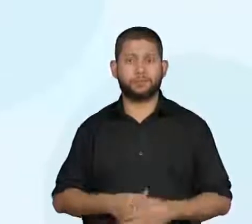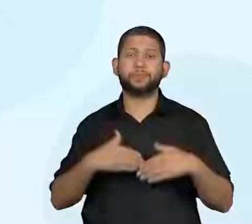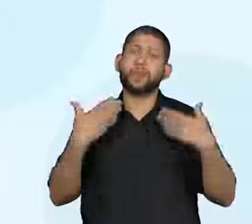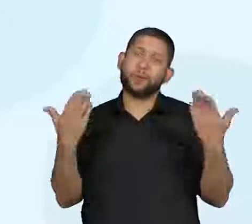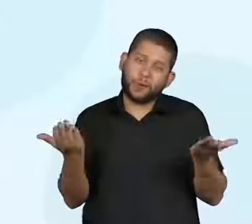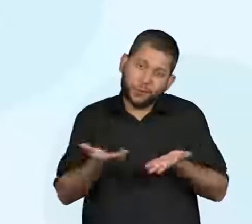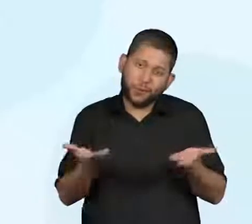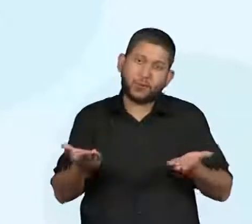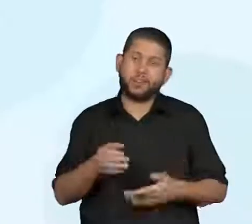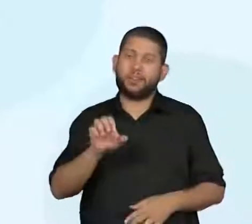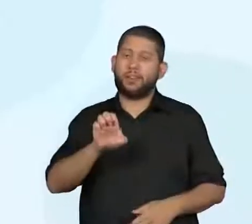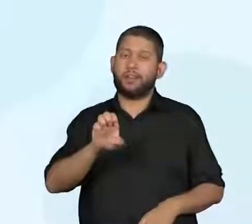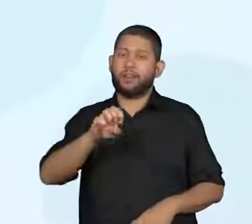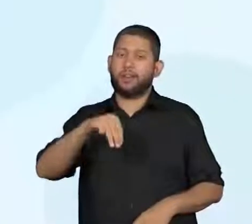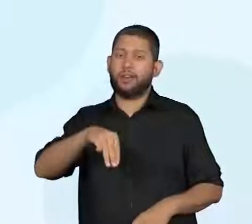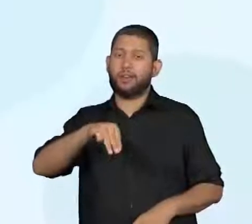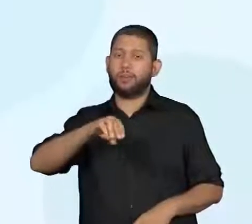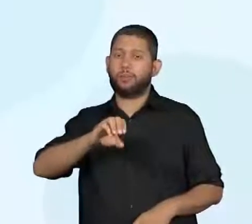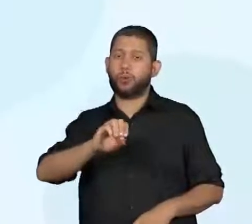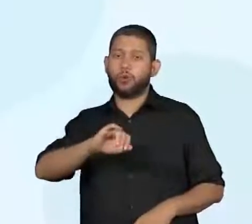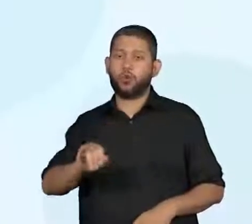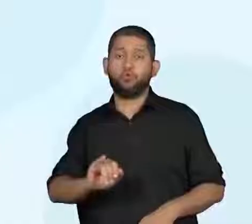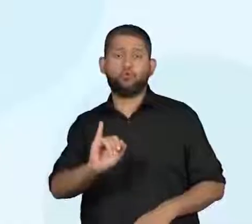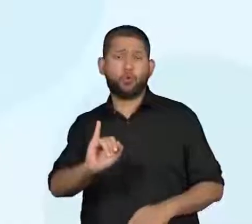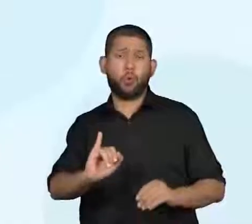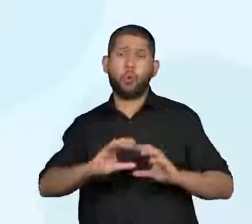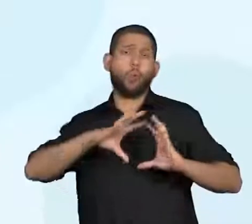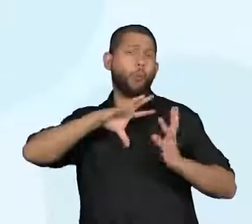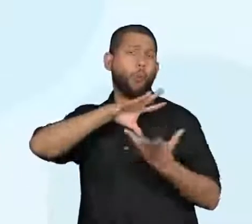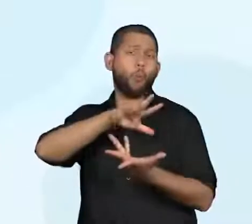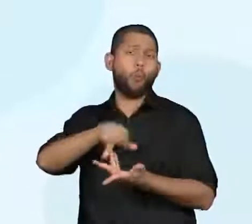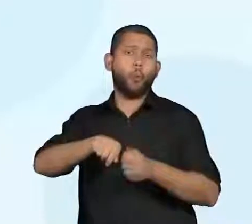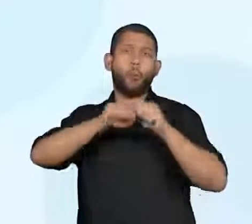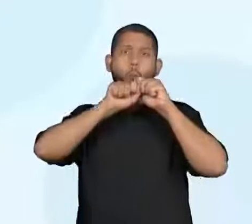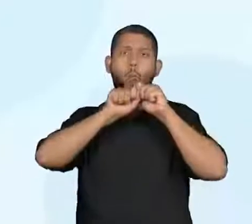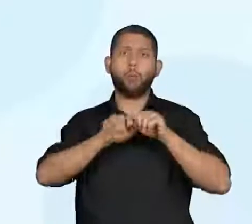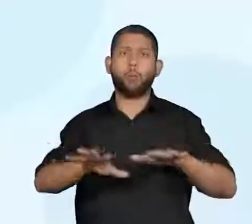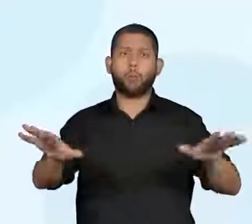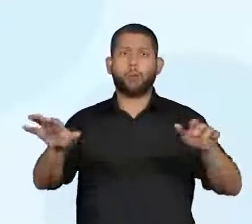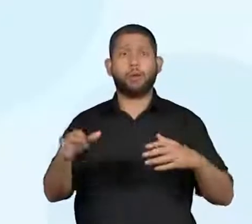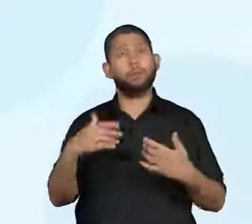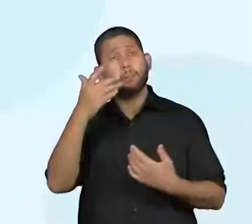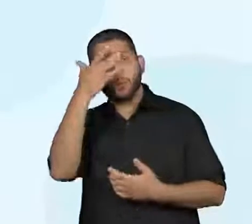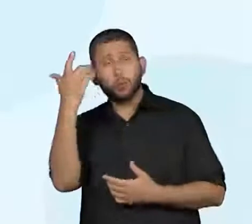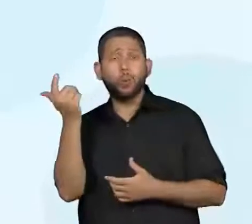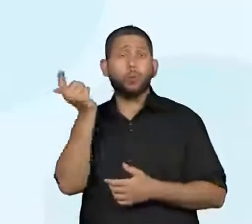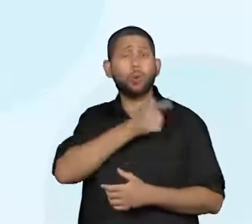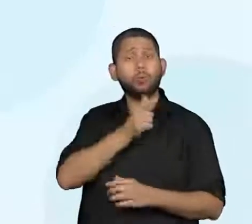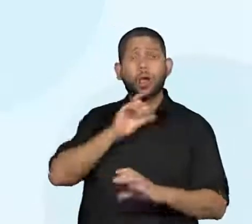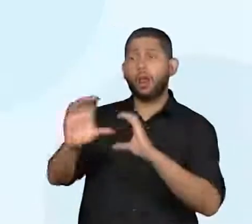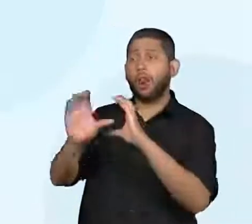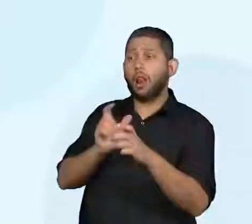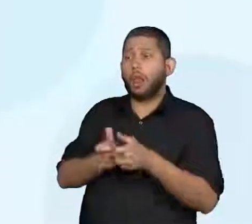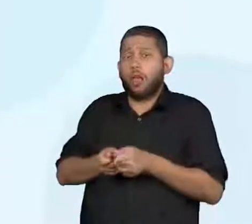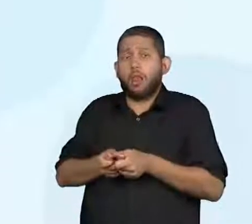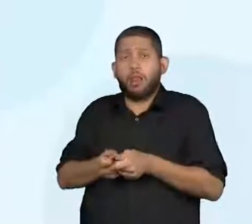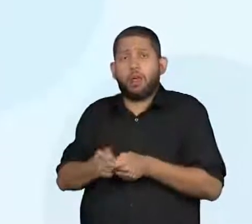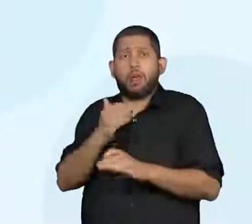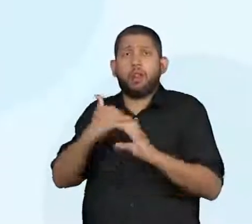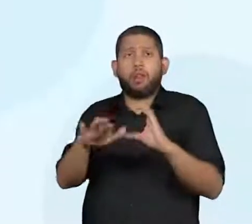os emojis são muito populares no mundo todo e são usados para as pessoas se